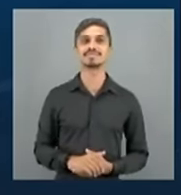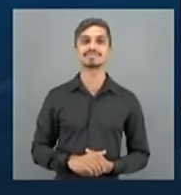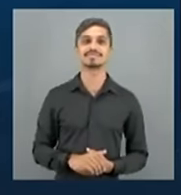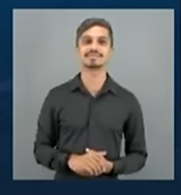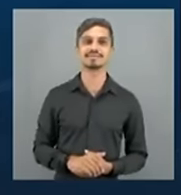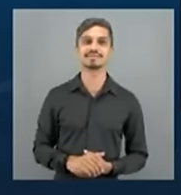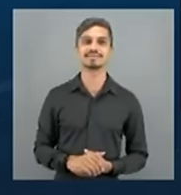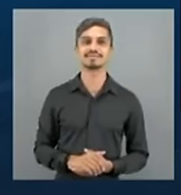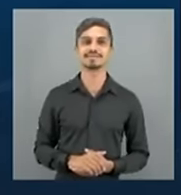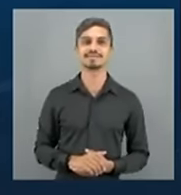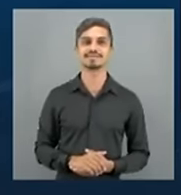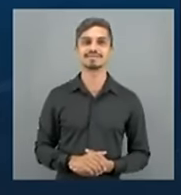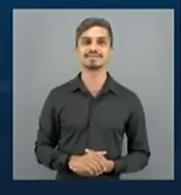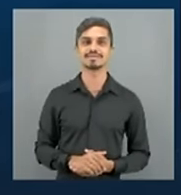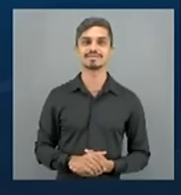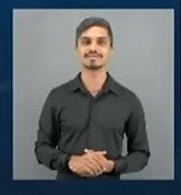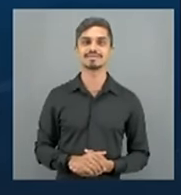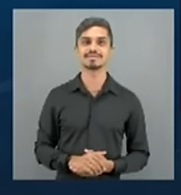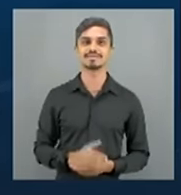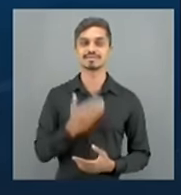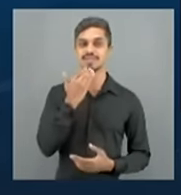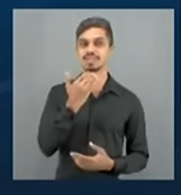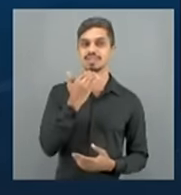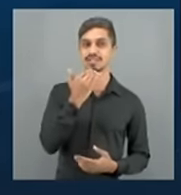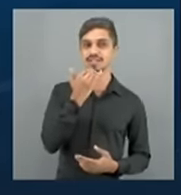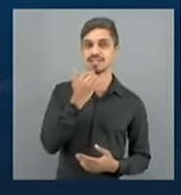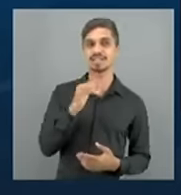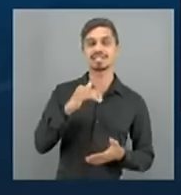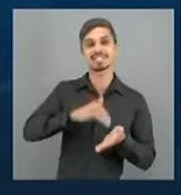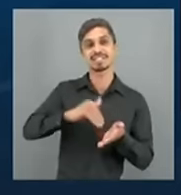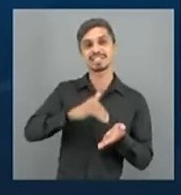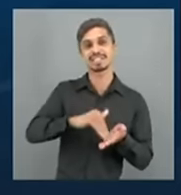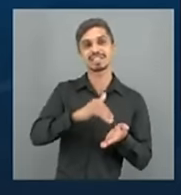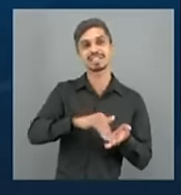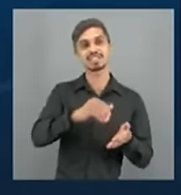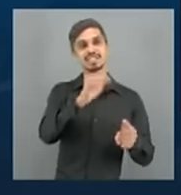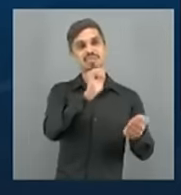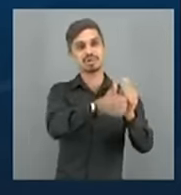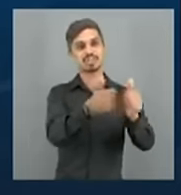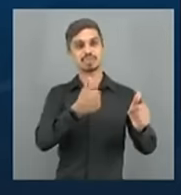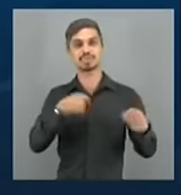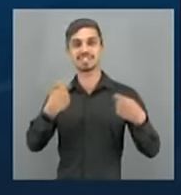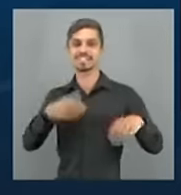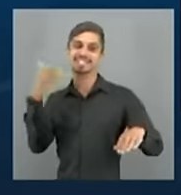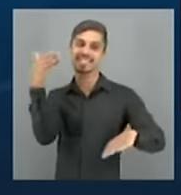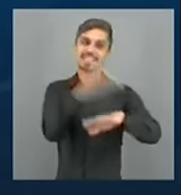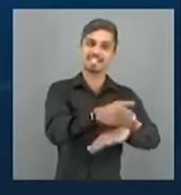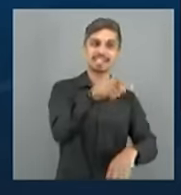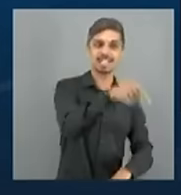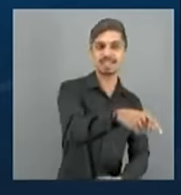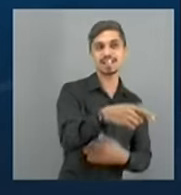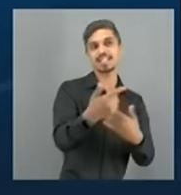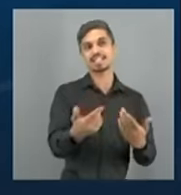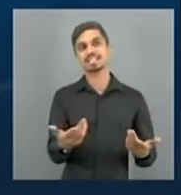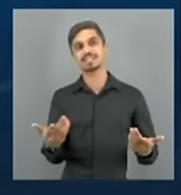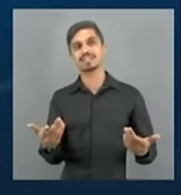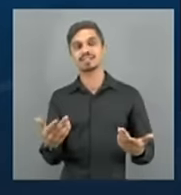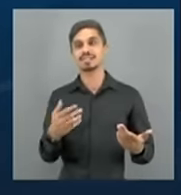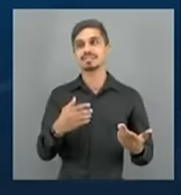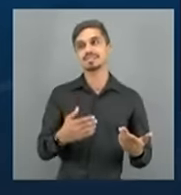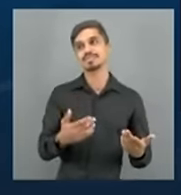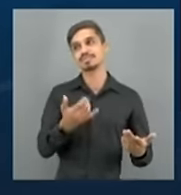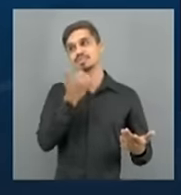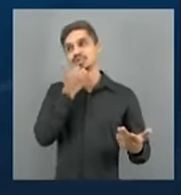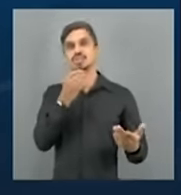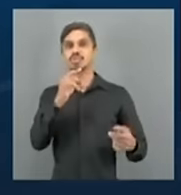pela fugiu o nome agora, Secretaria de Esporte. Entende? Então, poxa, mas eu, pelo amor de Deus, não